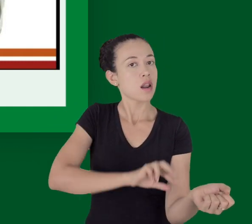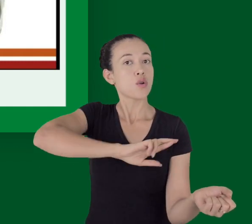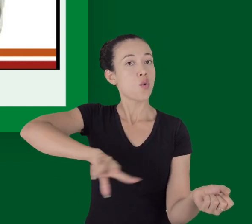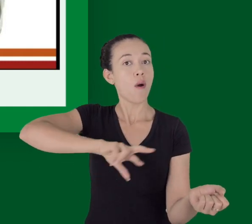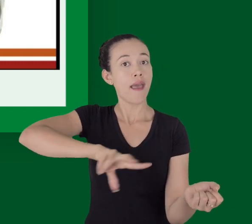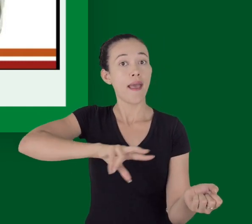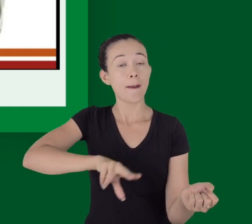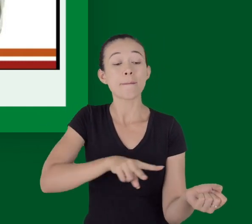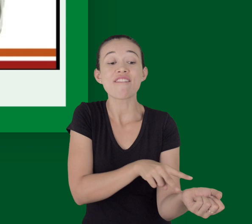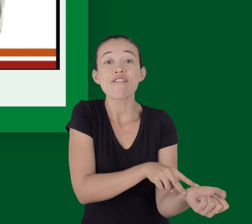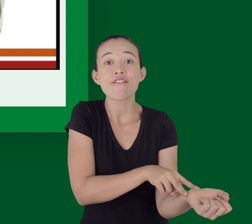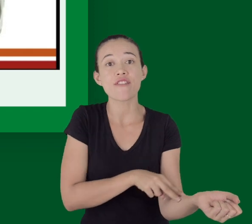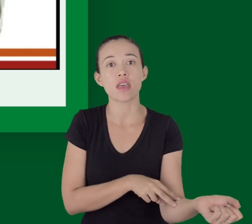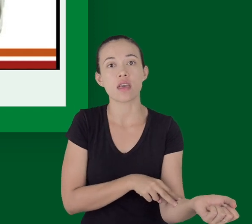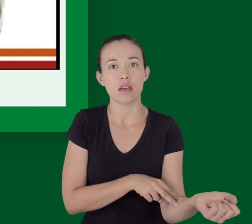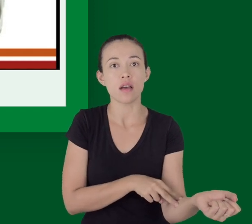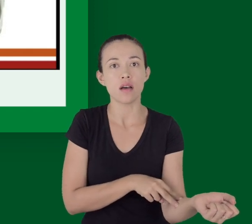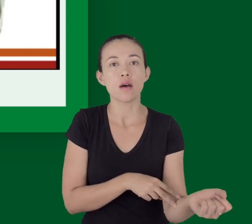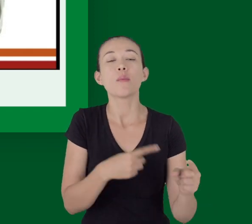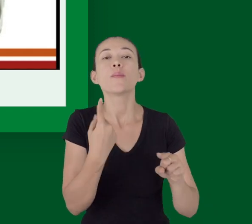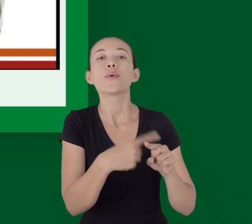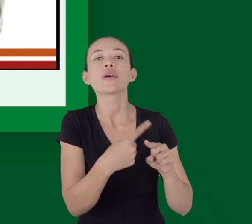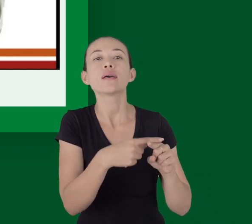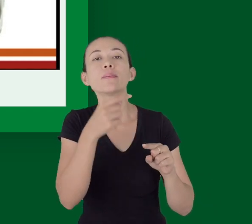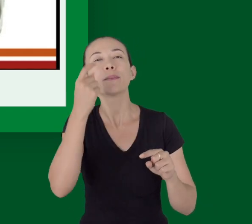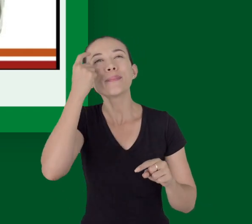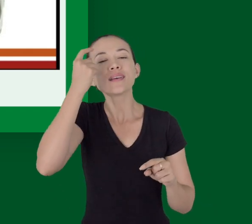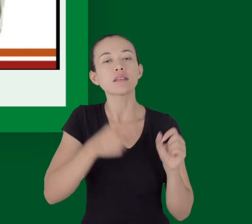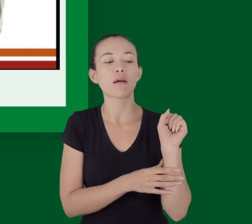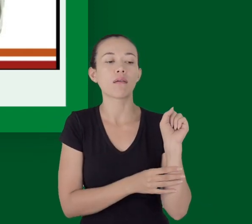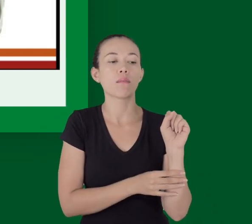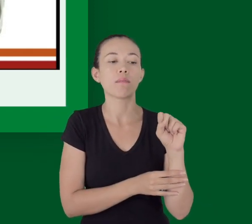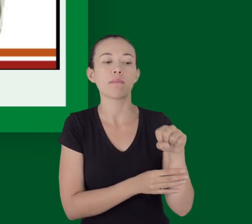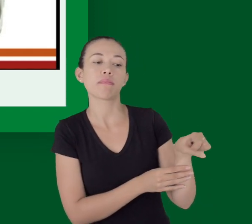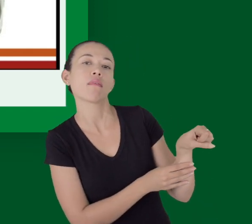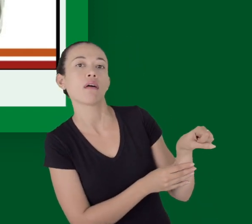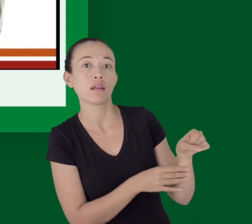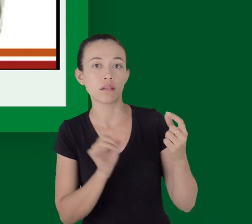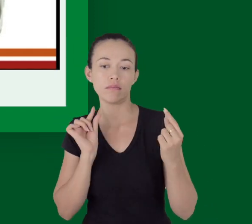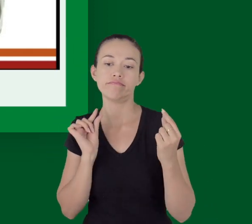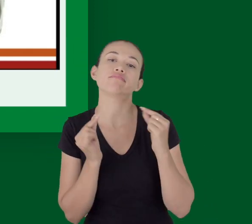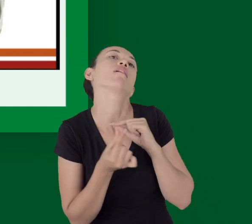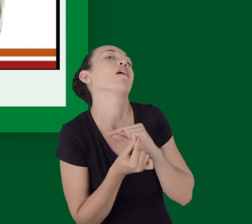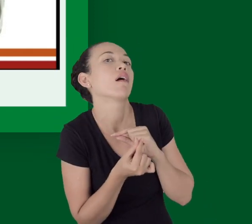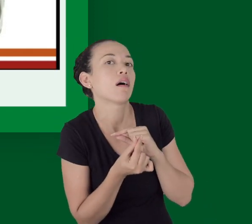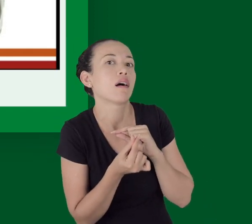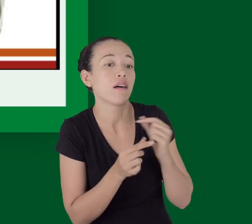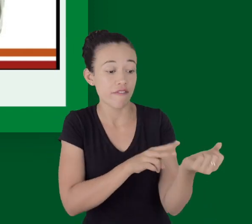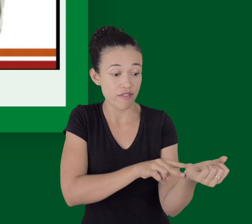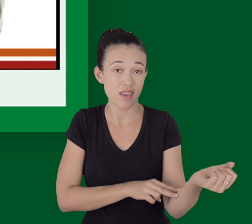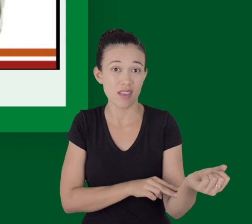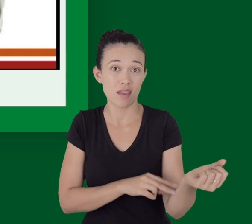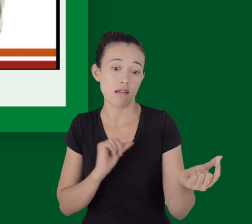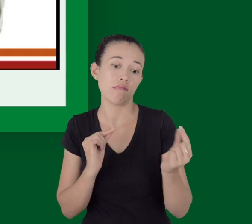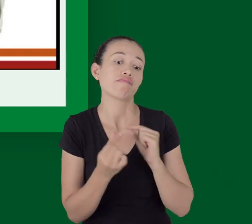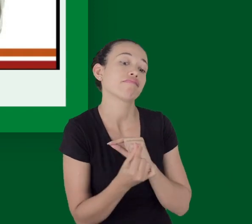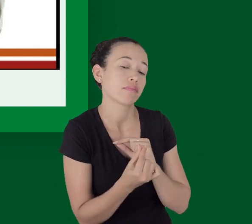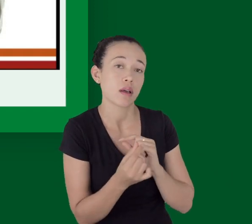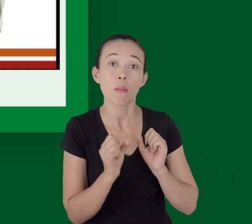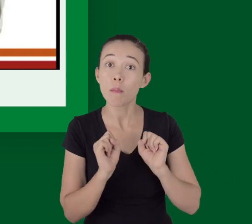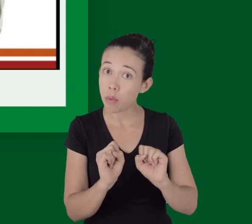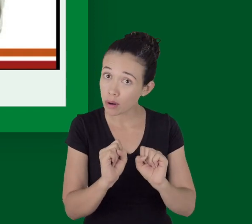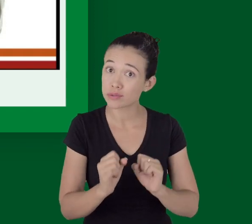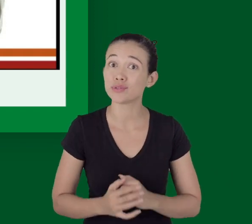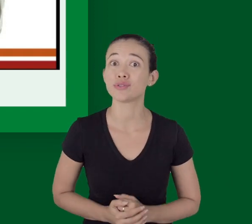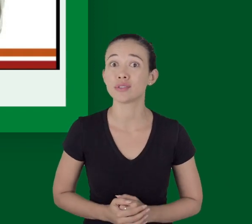é arterial, mas a drenagem, veia. Essas veias, elas dobram. A complacência do vaso venoso, ele é muito grande. Então,